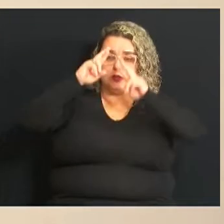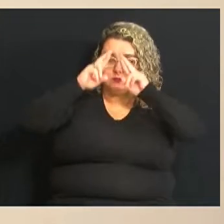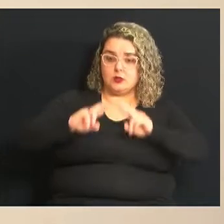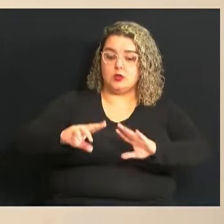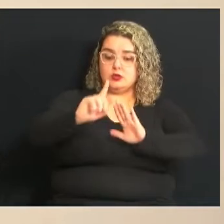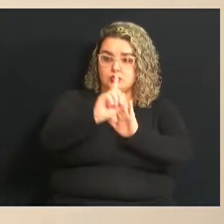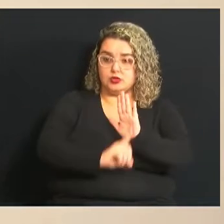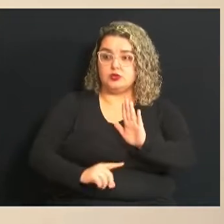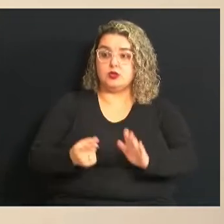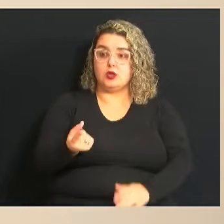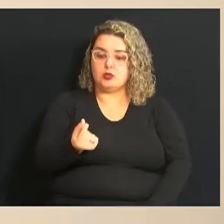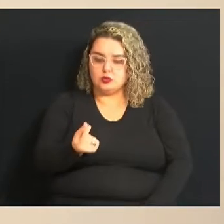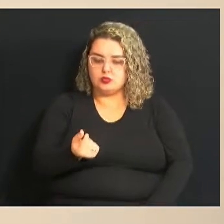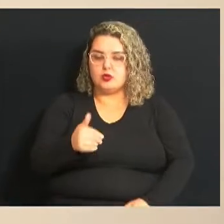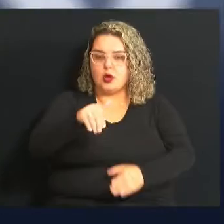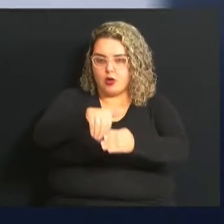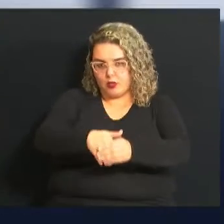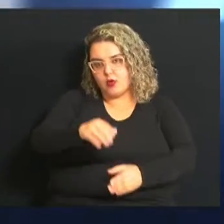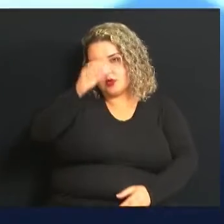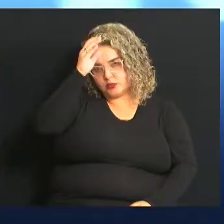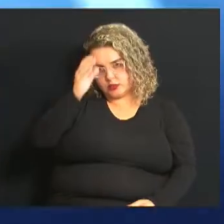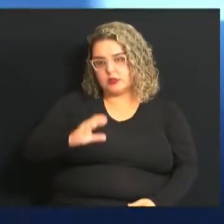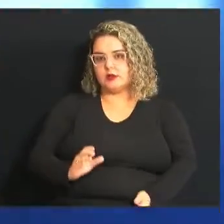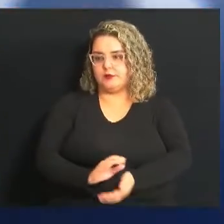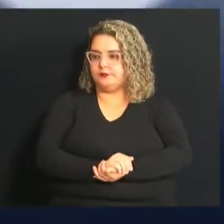ao dinheiro e ao voto do cidadão.